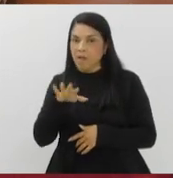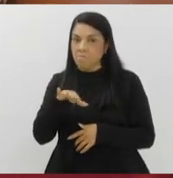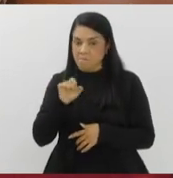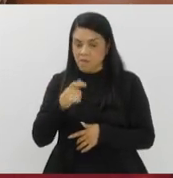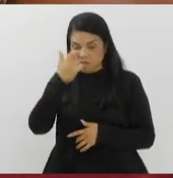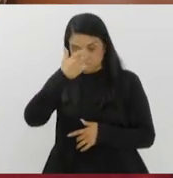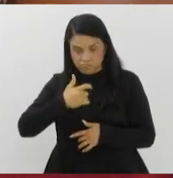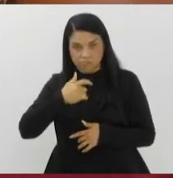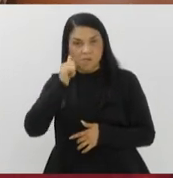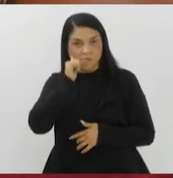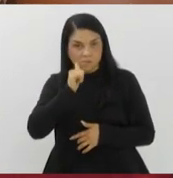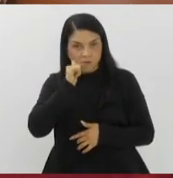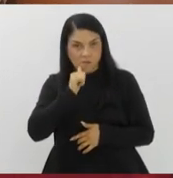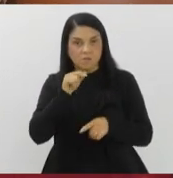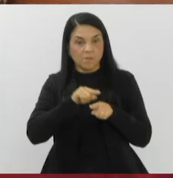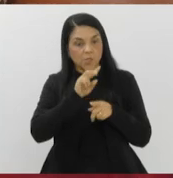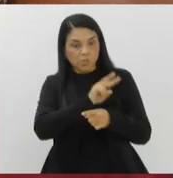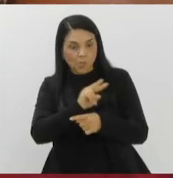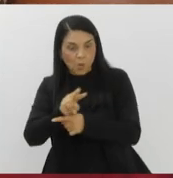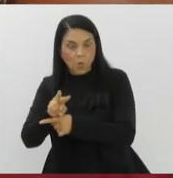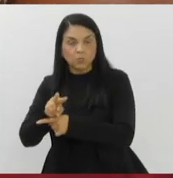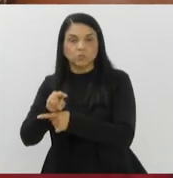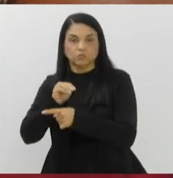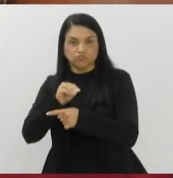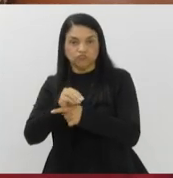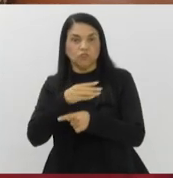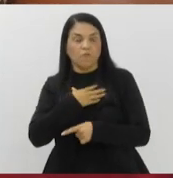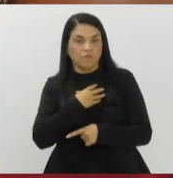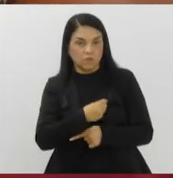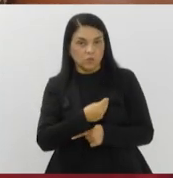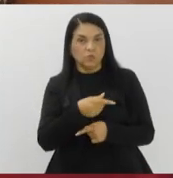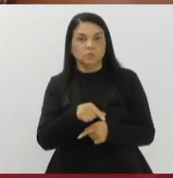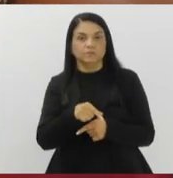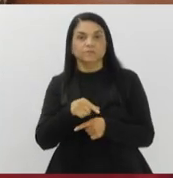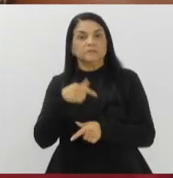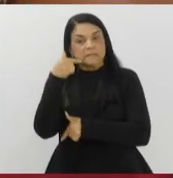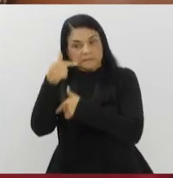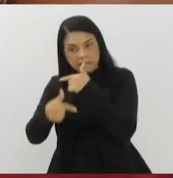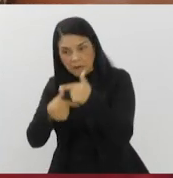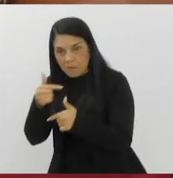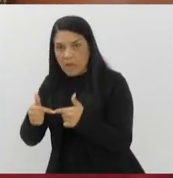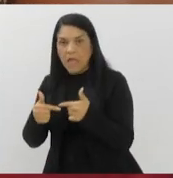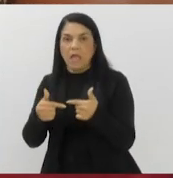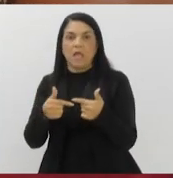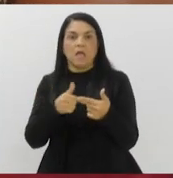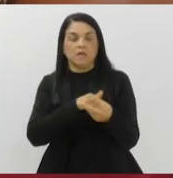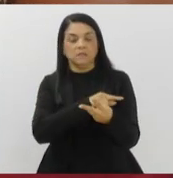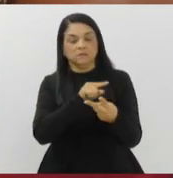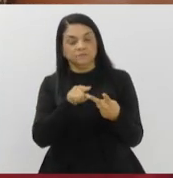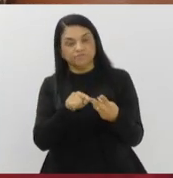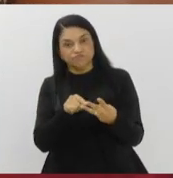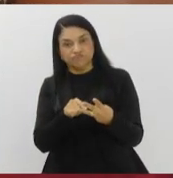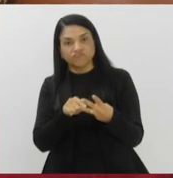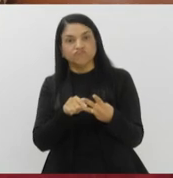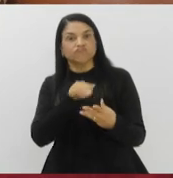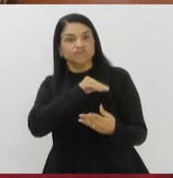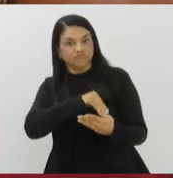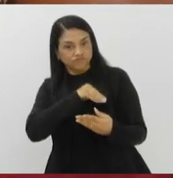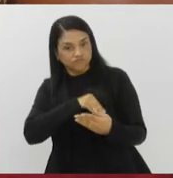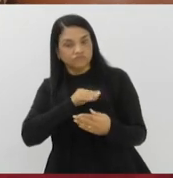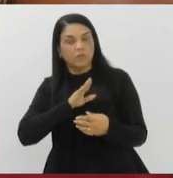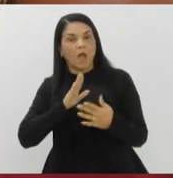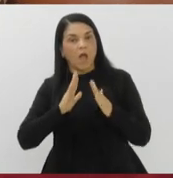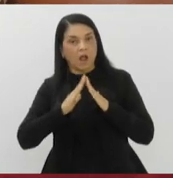tem que tomar conta dos nossos filhos, a gente tem que trabalhar, né? A gente tem que sustentar a casa,